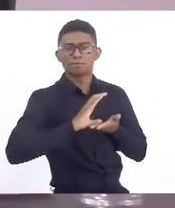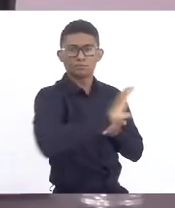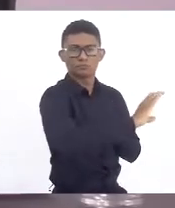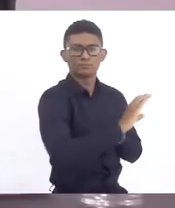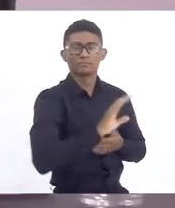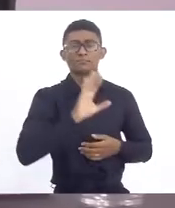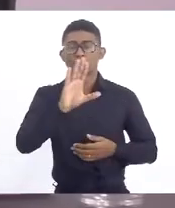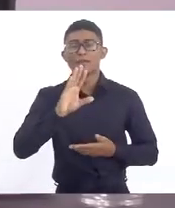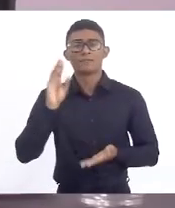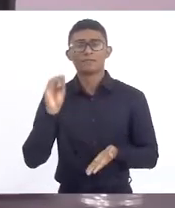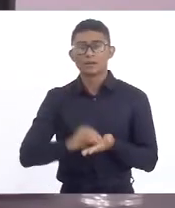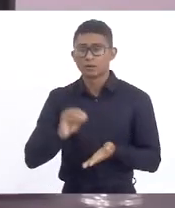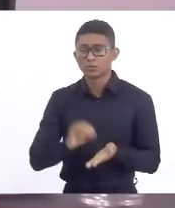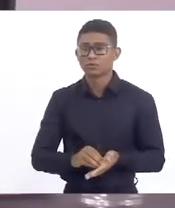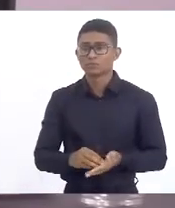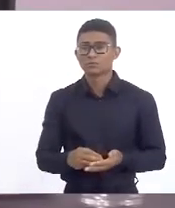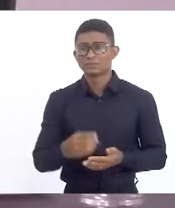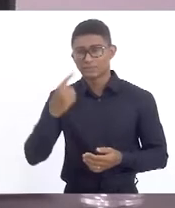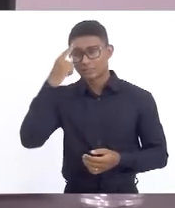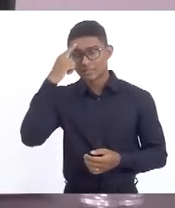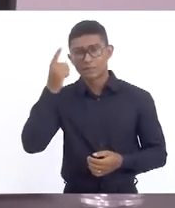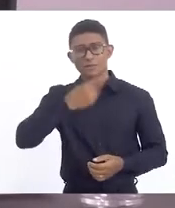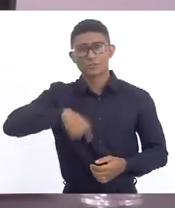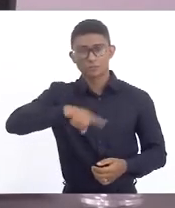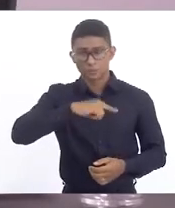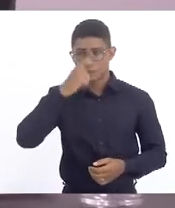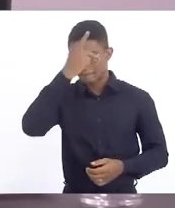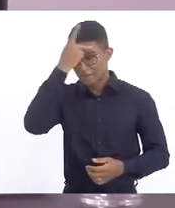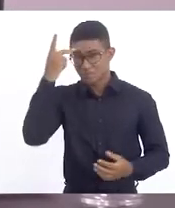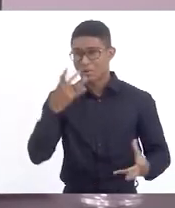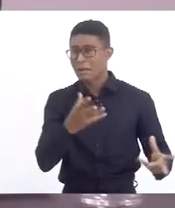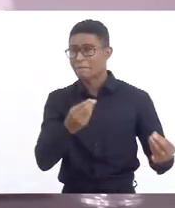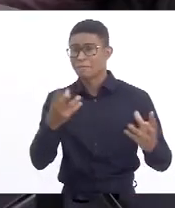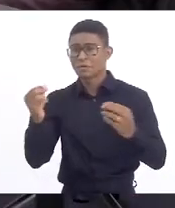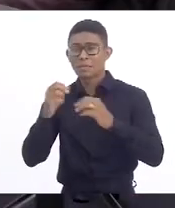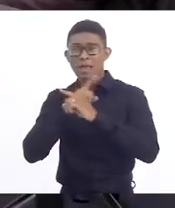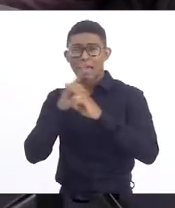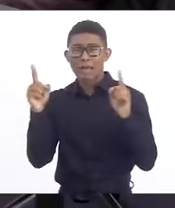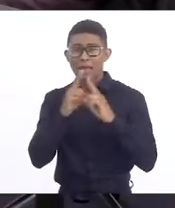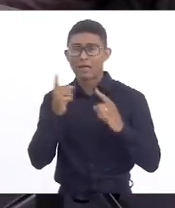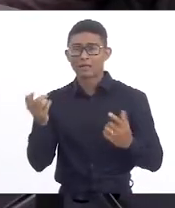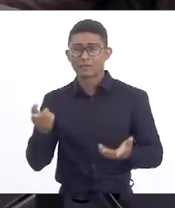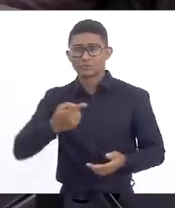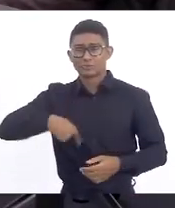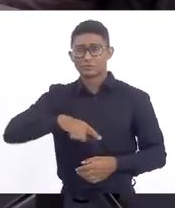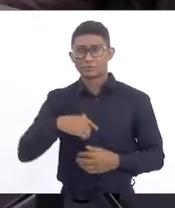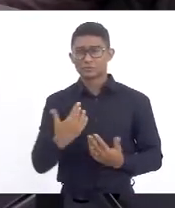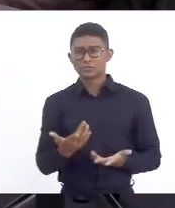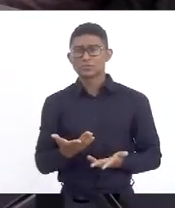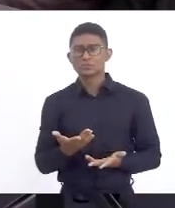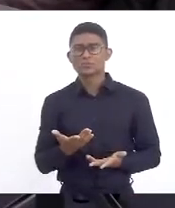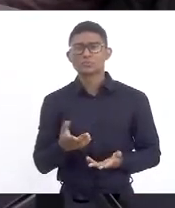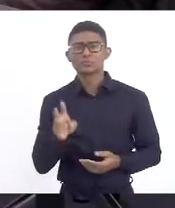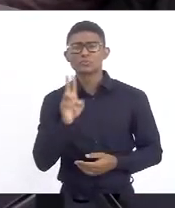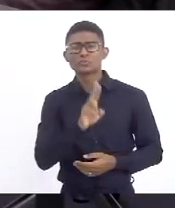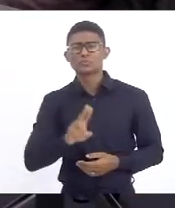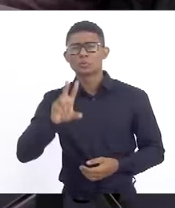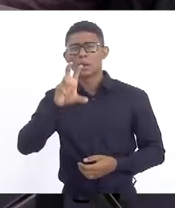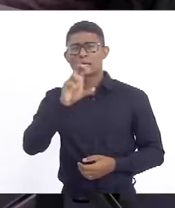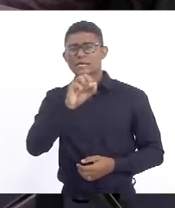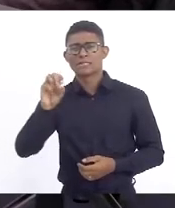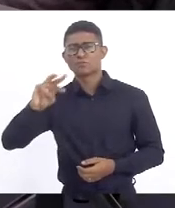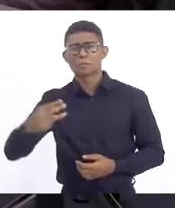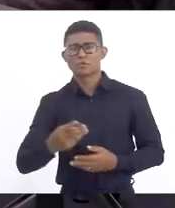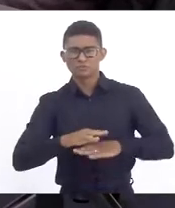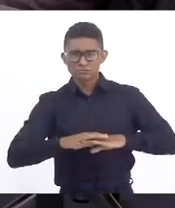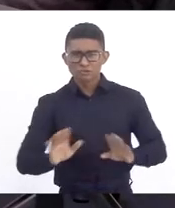torneira. Que nós apanhamos muito. Apanhamos muito de liberar recursos. E você só usa 500 milhões... Sei. Quanto tempo essa obra ficou parada?